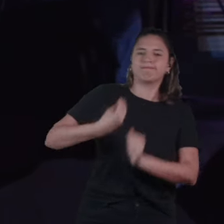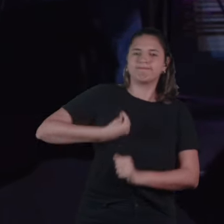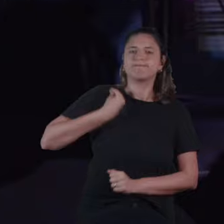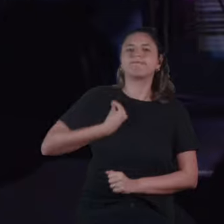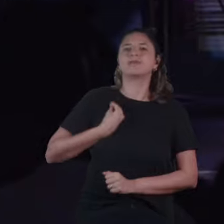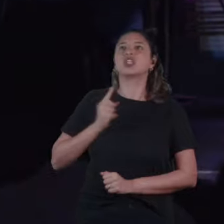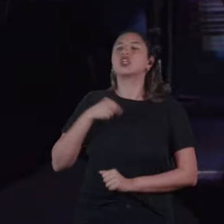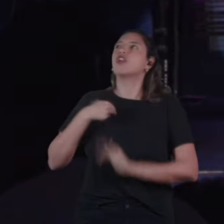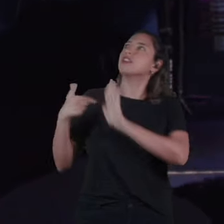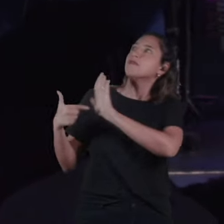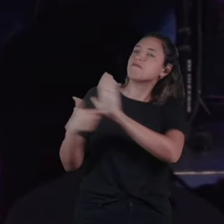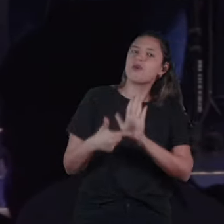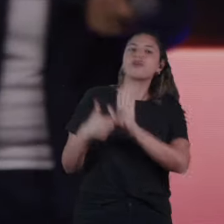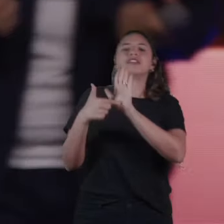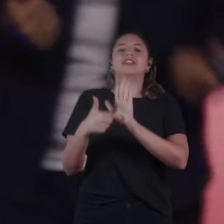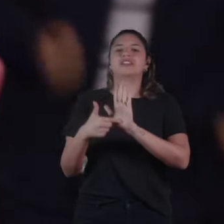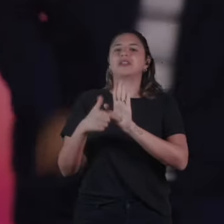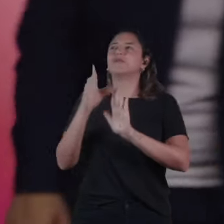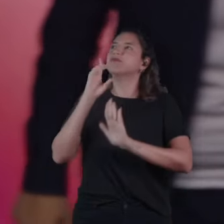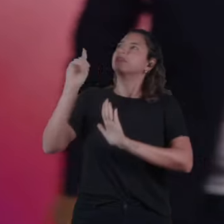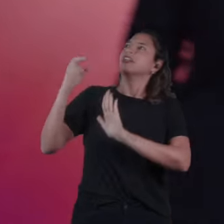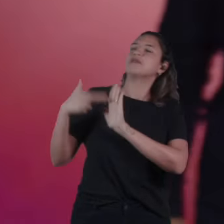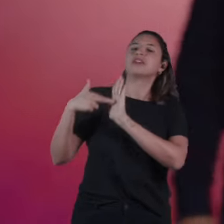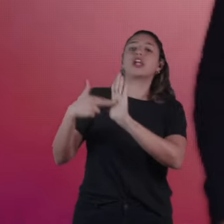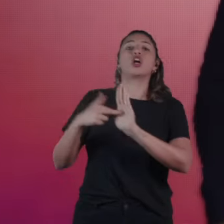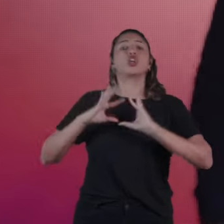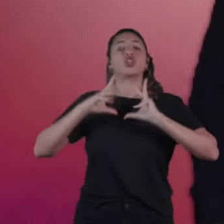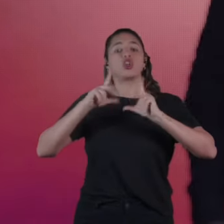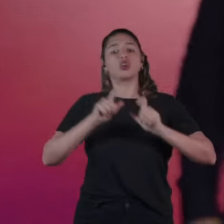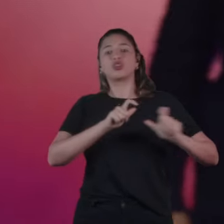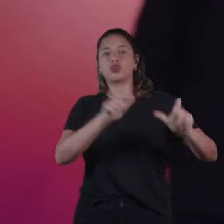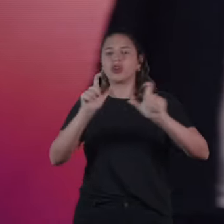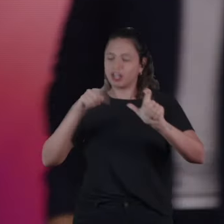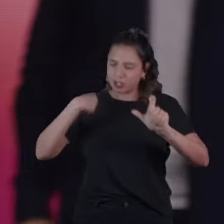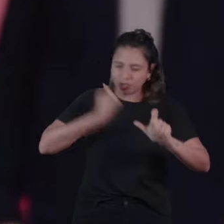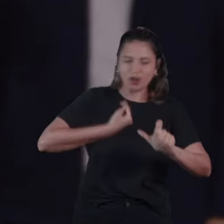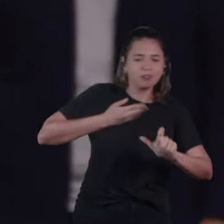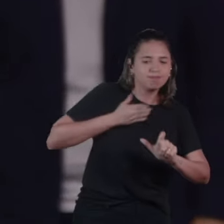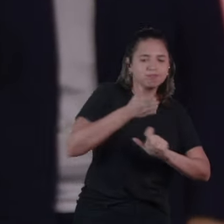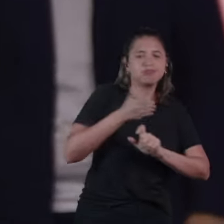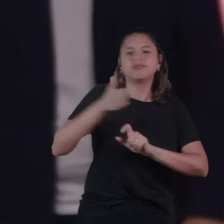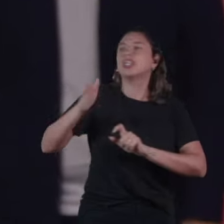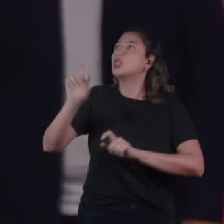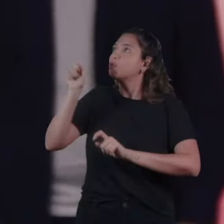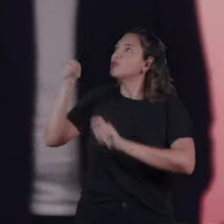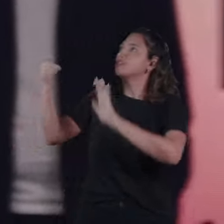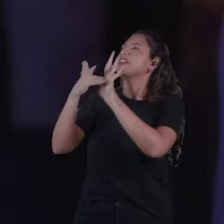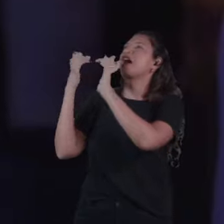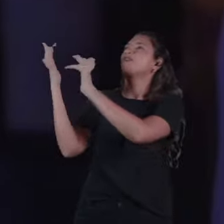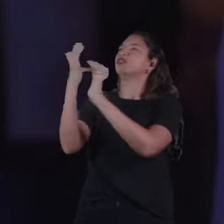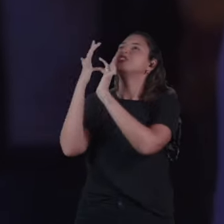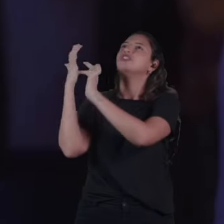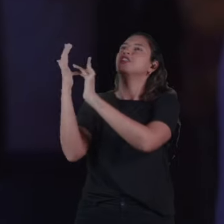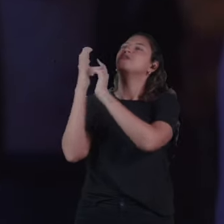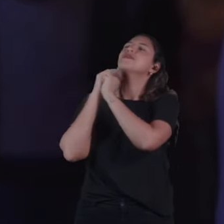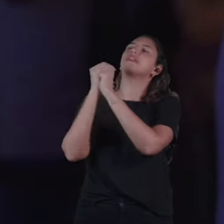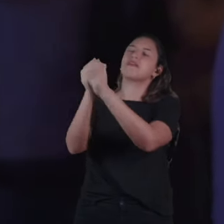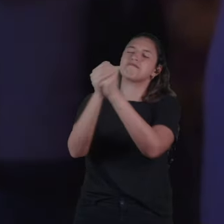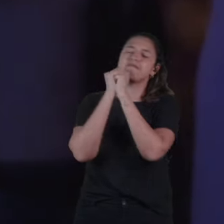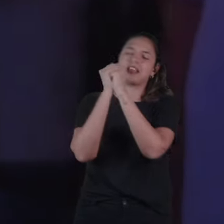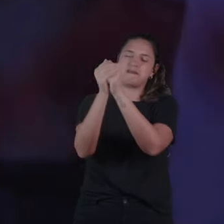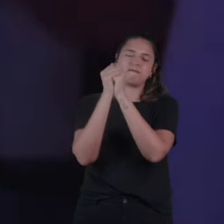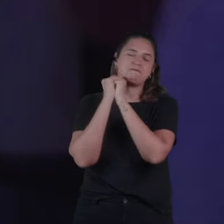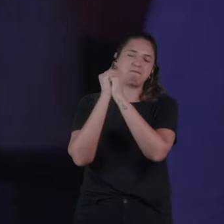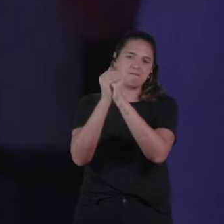manifestemos essa presença em todos os lugares em que estivermos, no nome de Jesus. Amém.